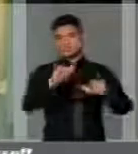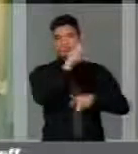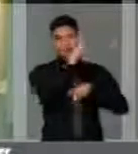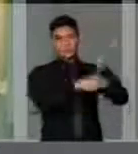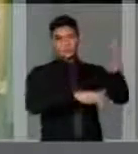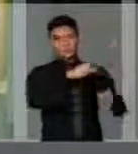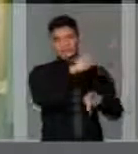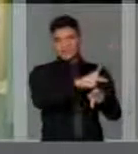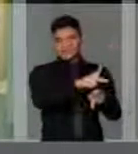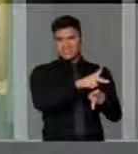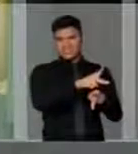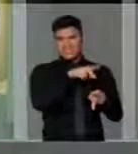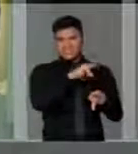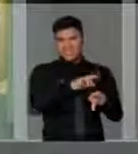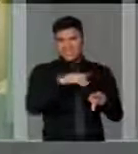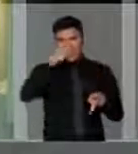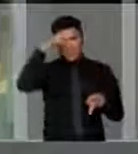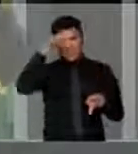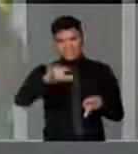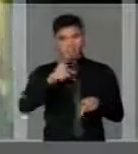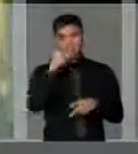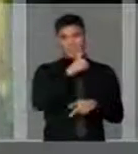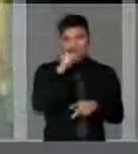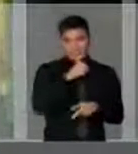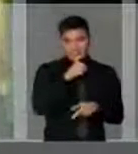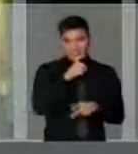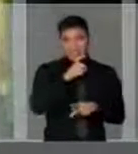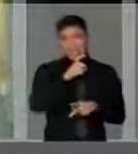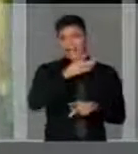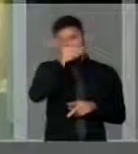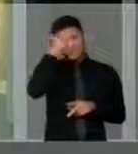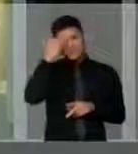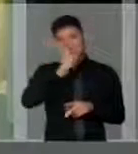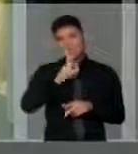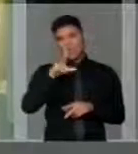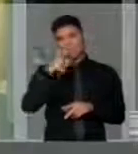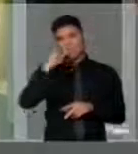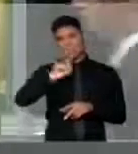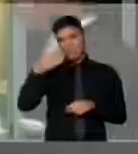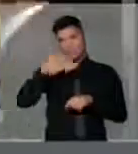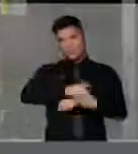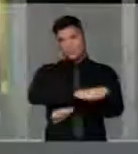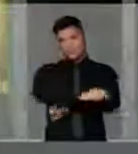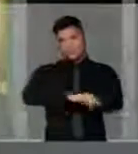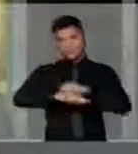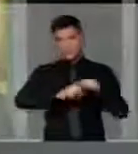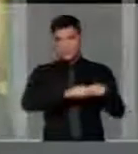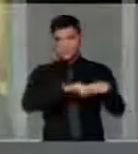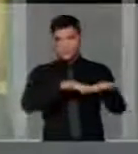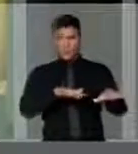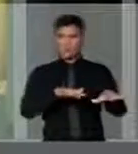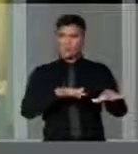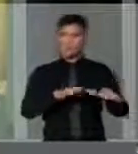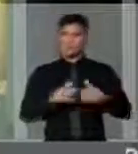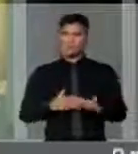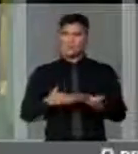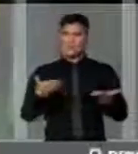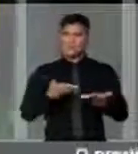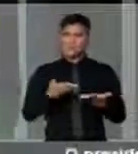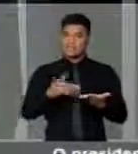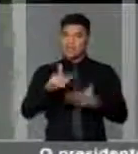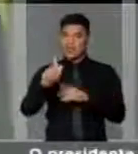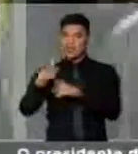6 milhões de pessoas não iam às ruas apoiar o impeachment da presidente Dilma. Não vai haver golpe, vai haver é